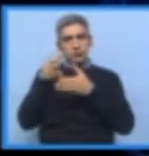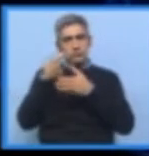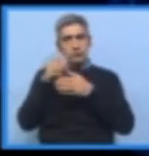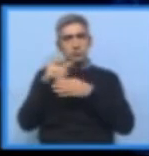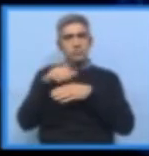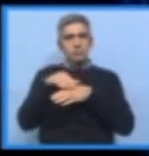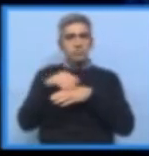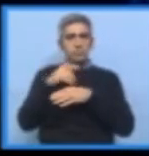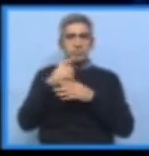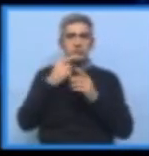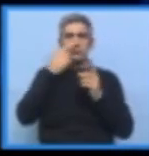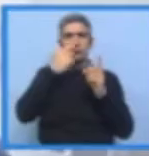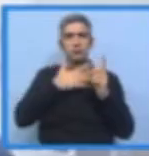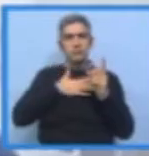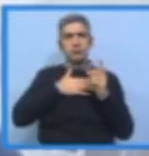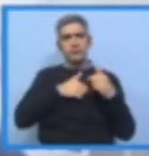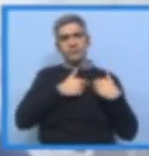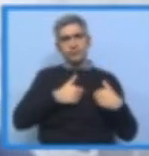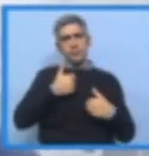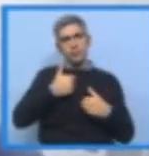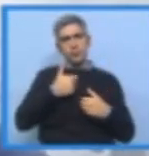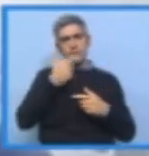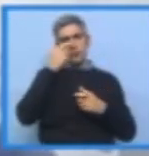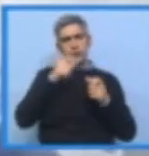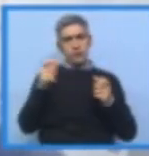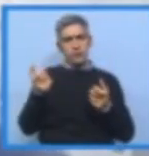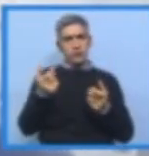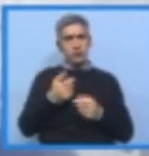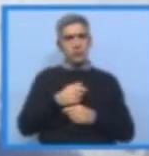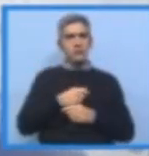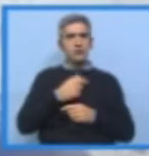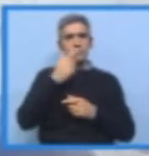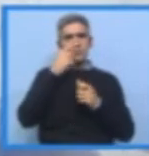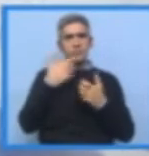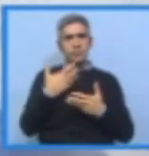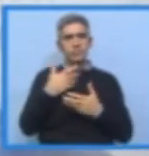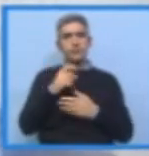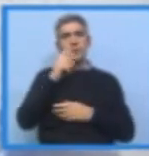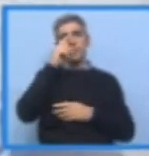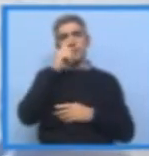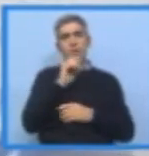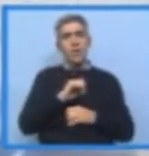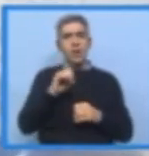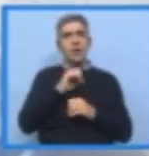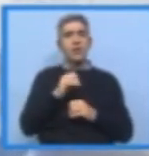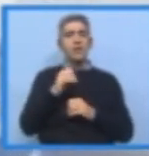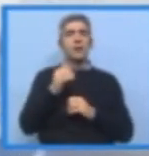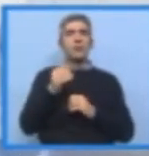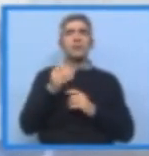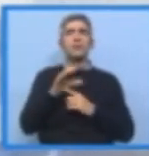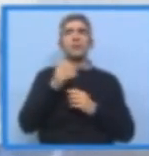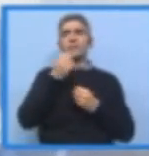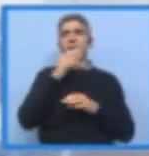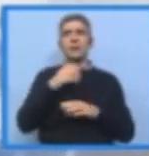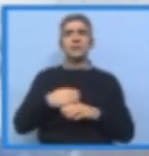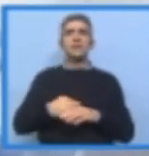a natureza humana é boa. Eu acho que é boa. As pessoas hoje desabituaram-se, digamos assim, perdeu-se um